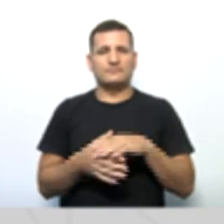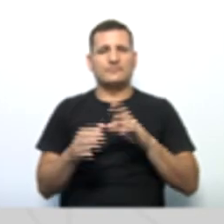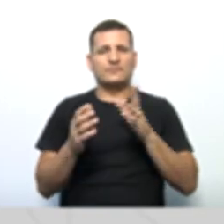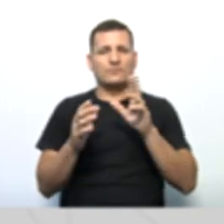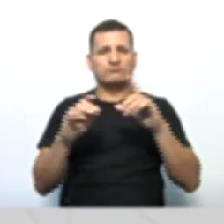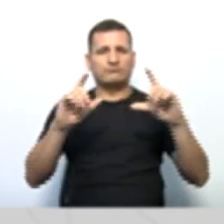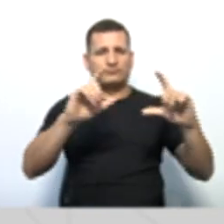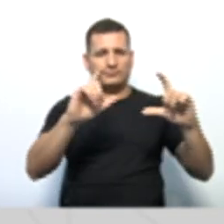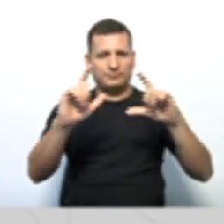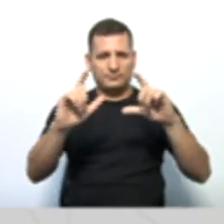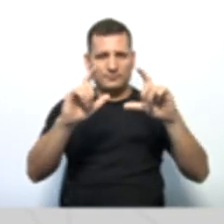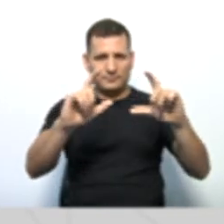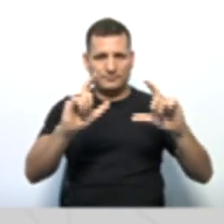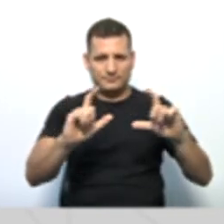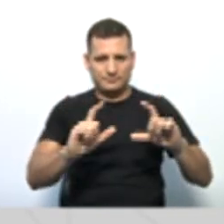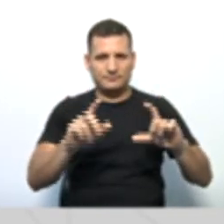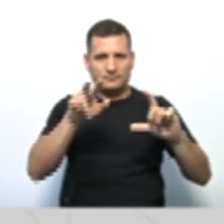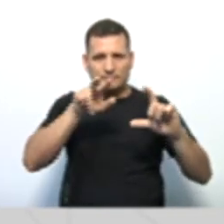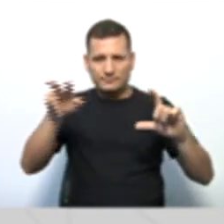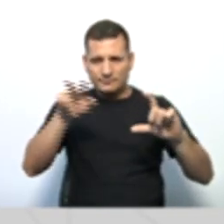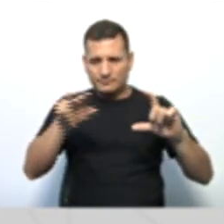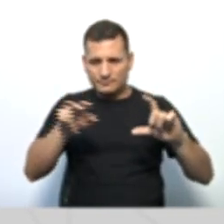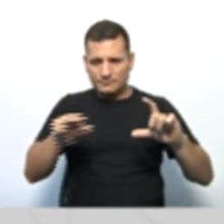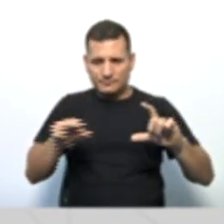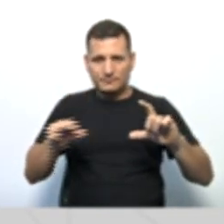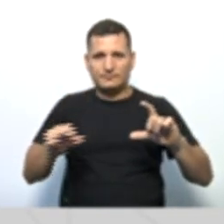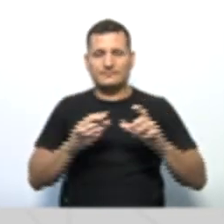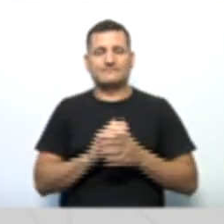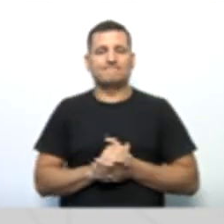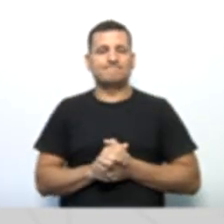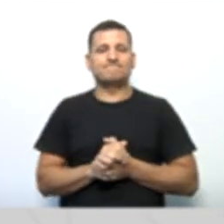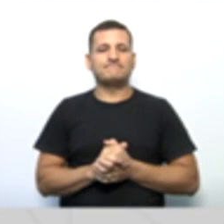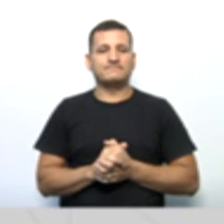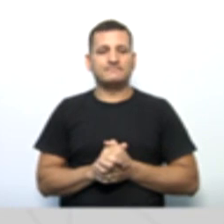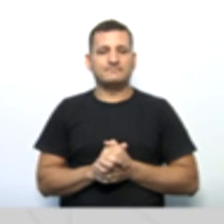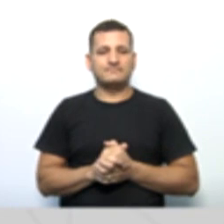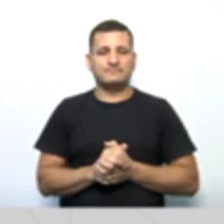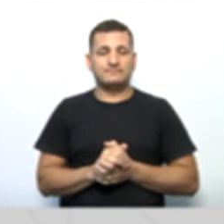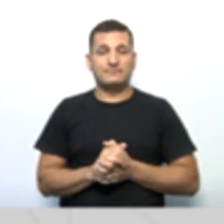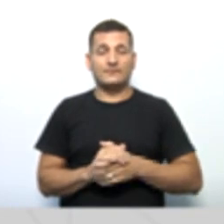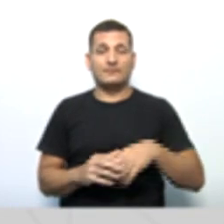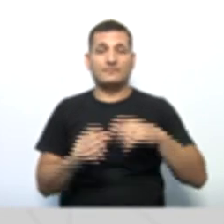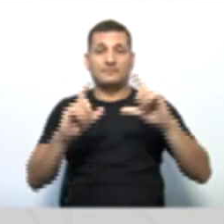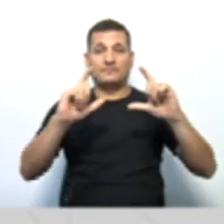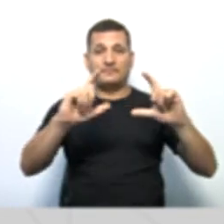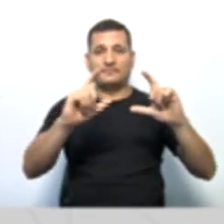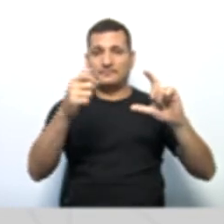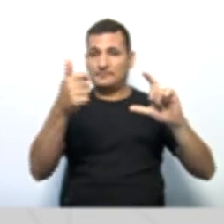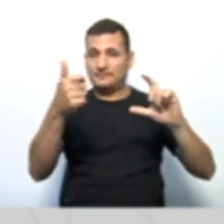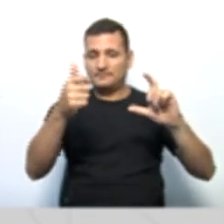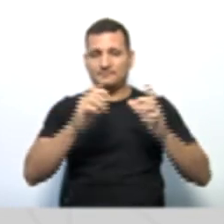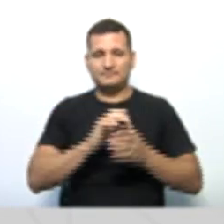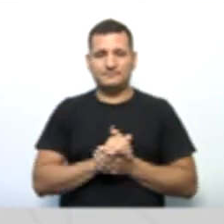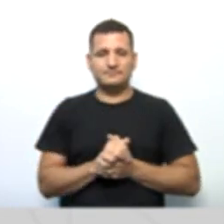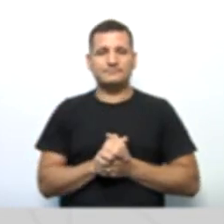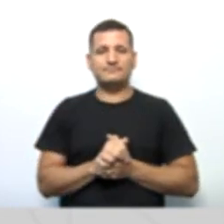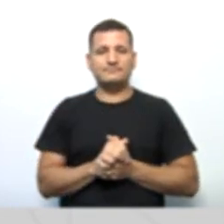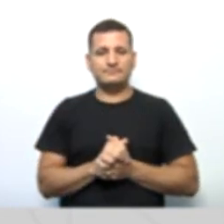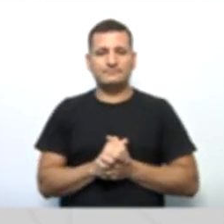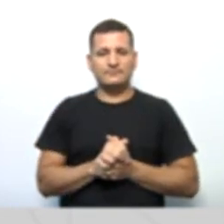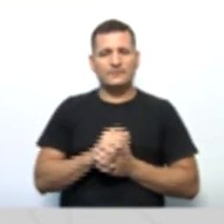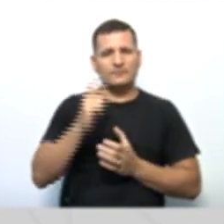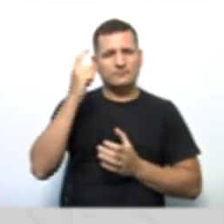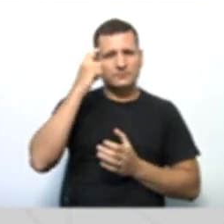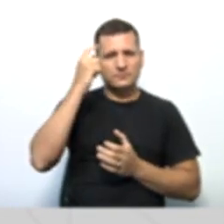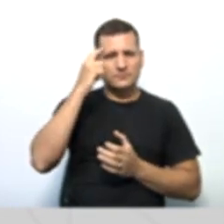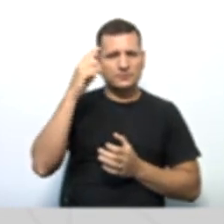aqui e associando, né? Essa atividade de associe que o professor falou. Então, a primeira que a gente tinha era baseada no